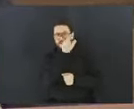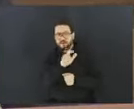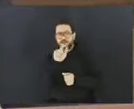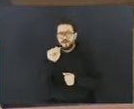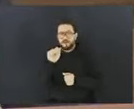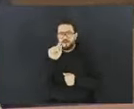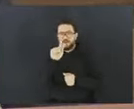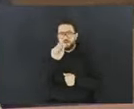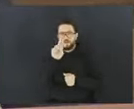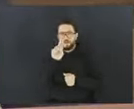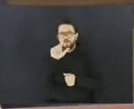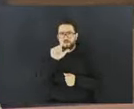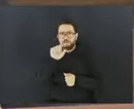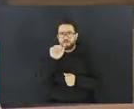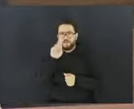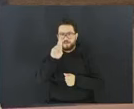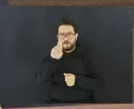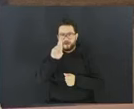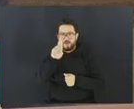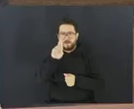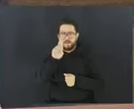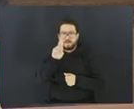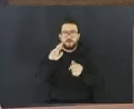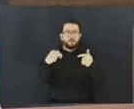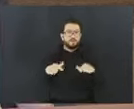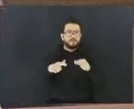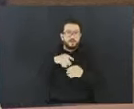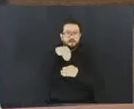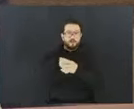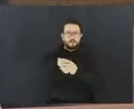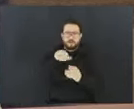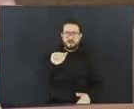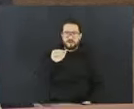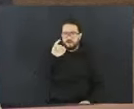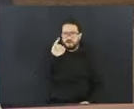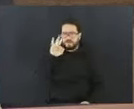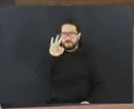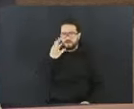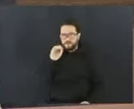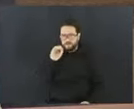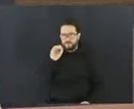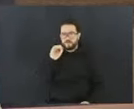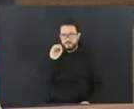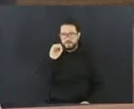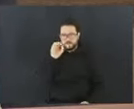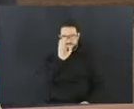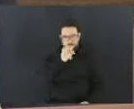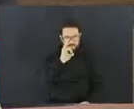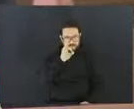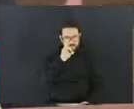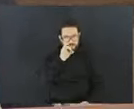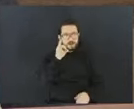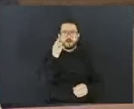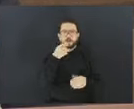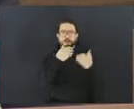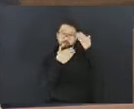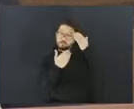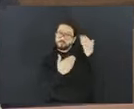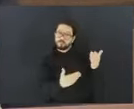da AIFO, por alguns que reclamam, mas a maioria agradece, porque realmente a gente tem observado aí um trabalho